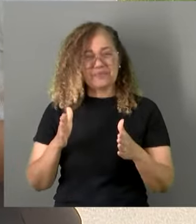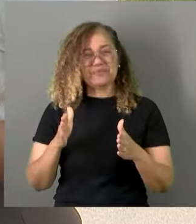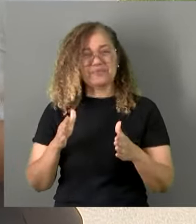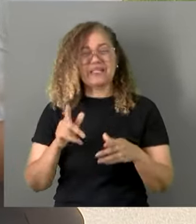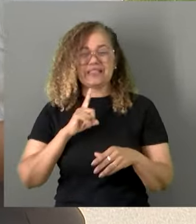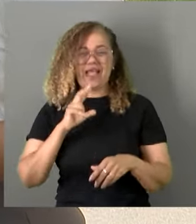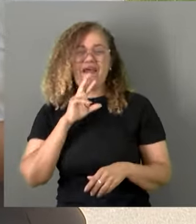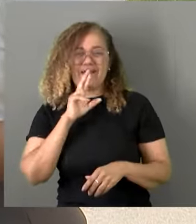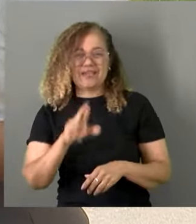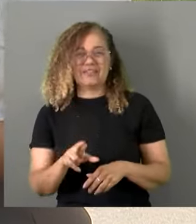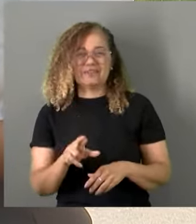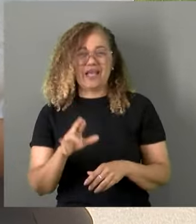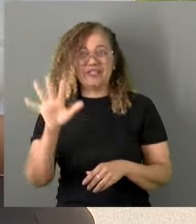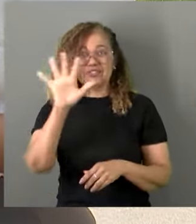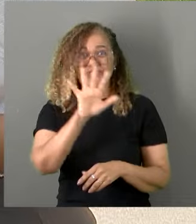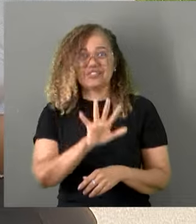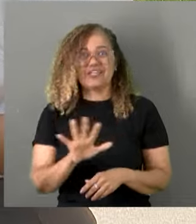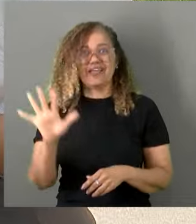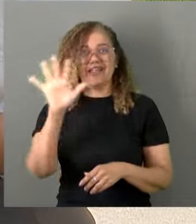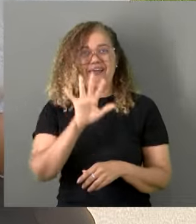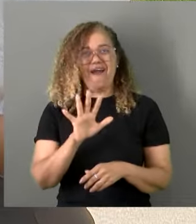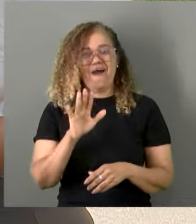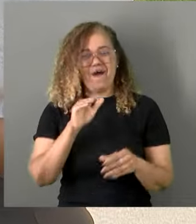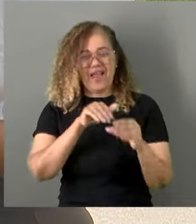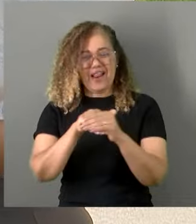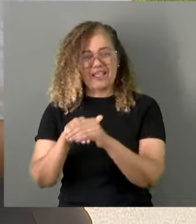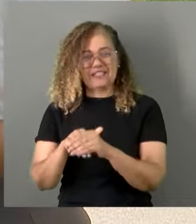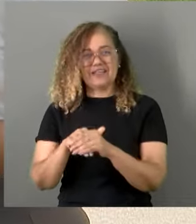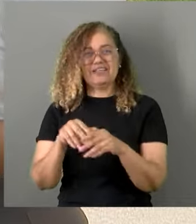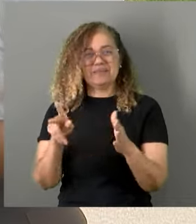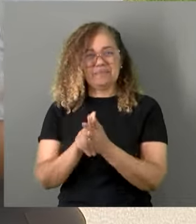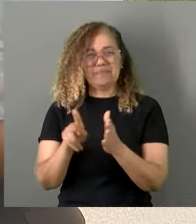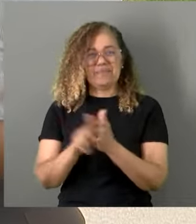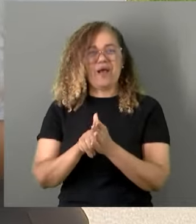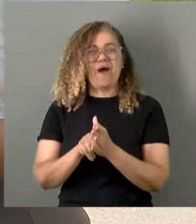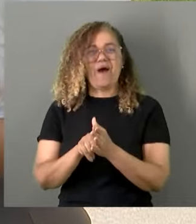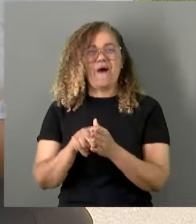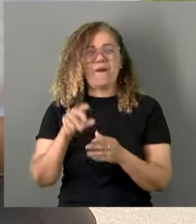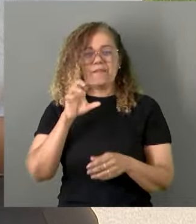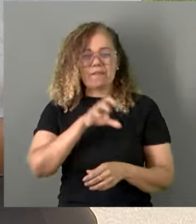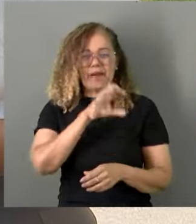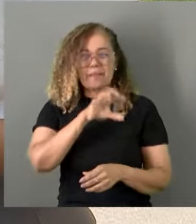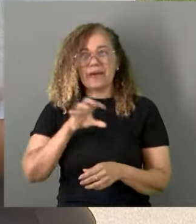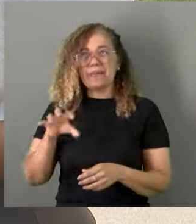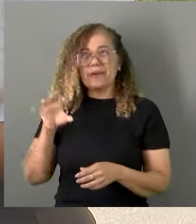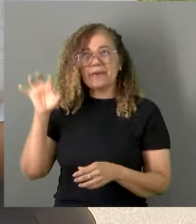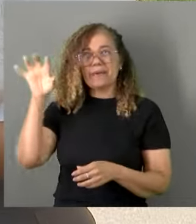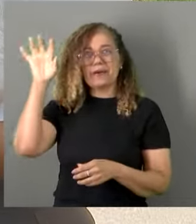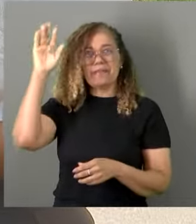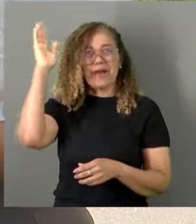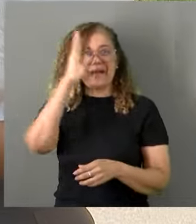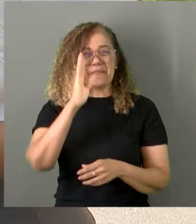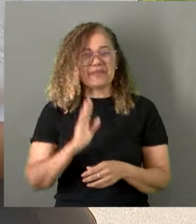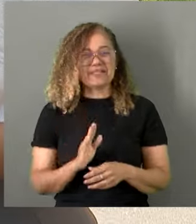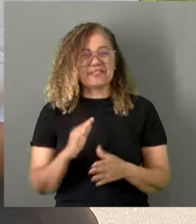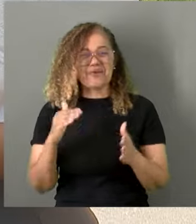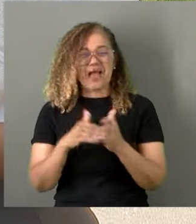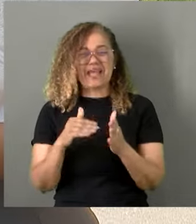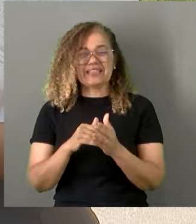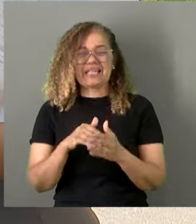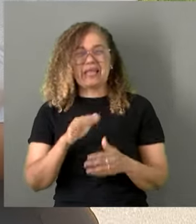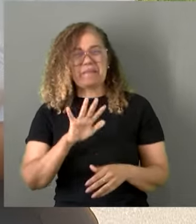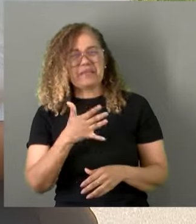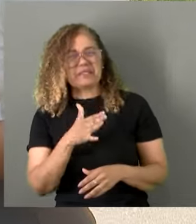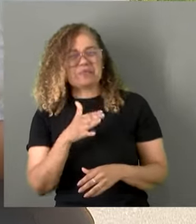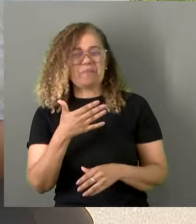o resultado geral dessa eleição em Aracaju e também nas outros nos outros municípios no Brasil até às 19